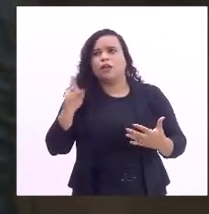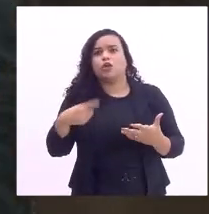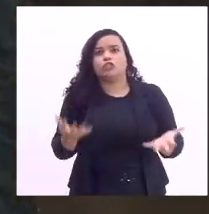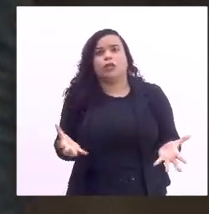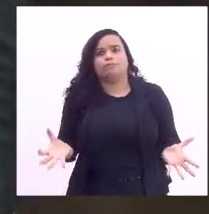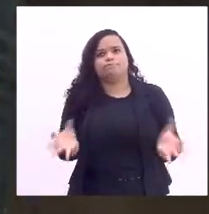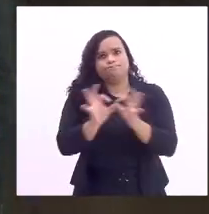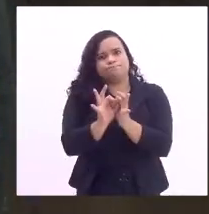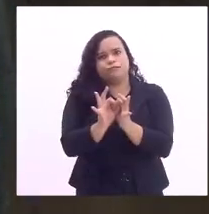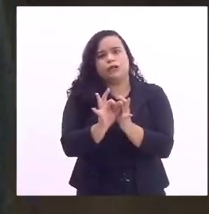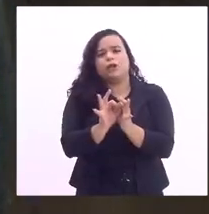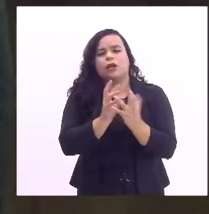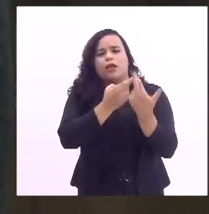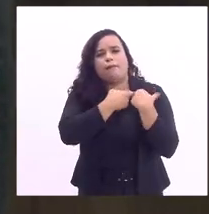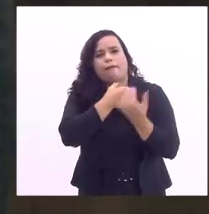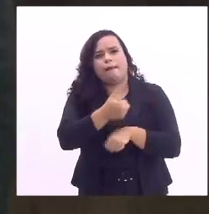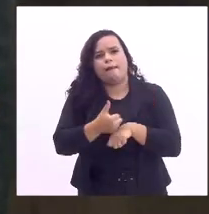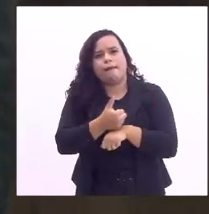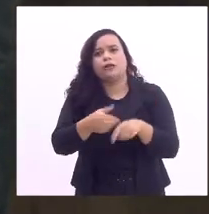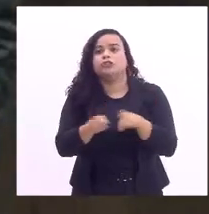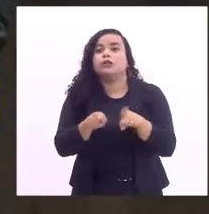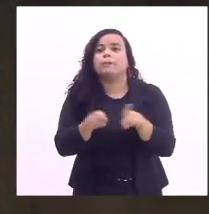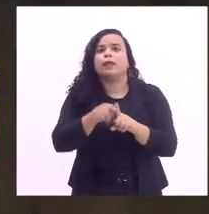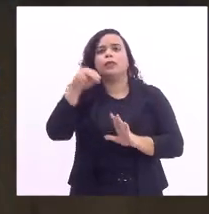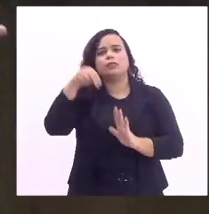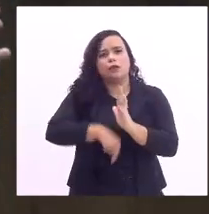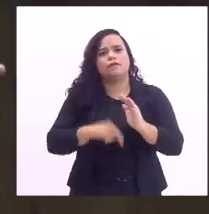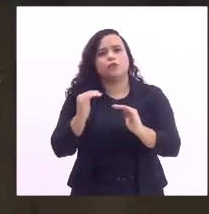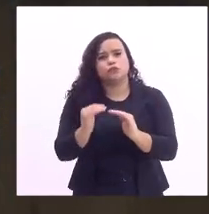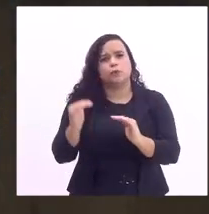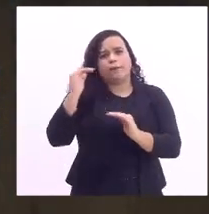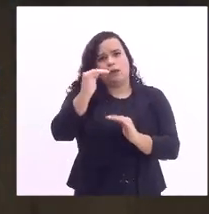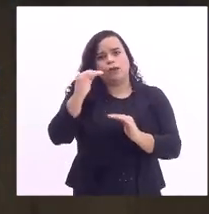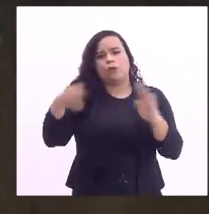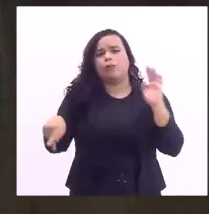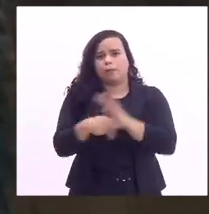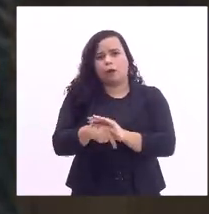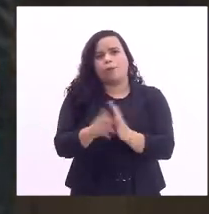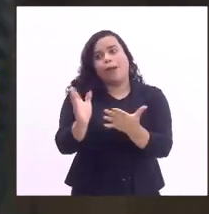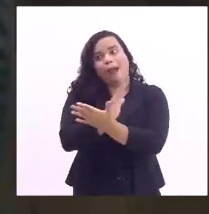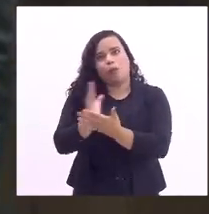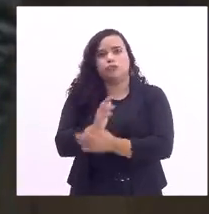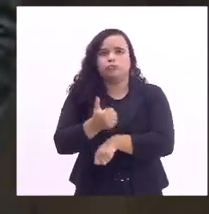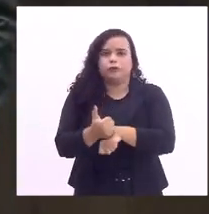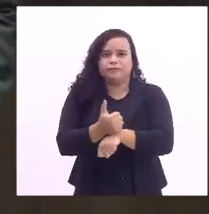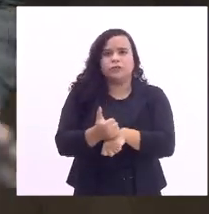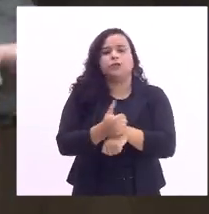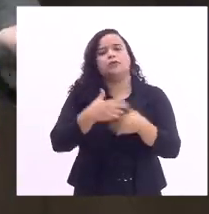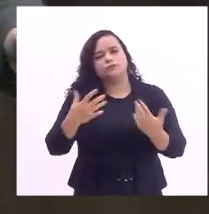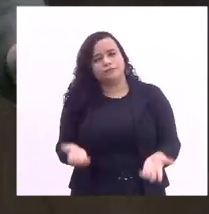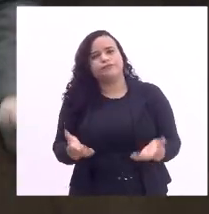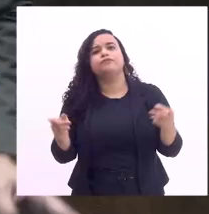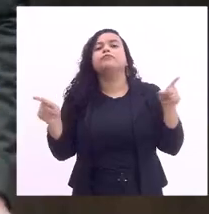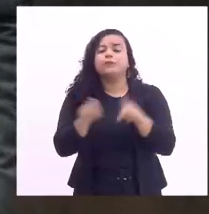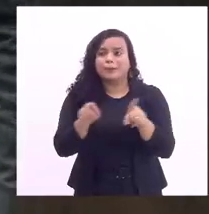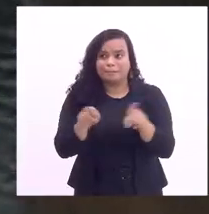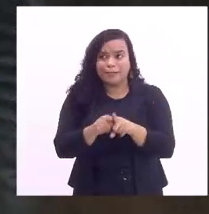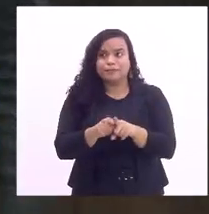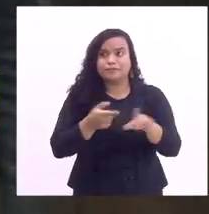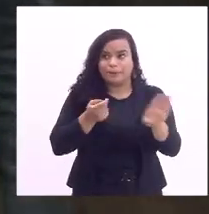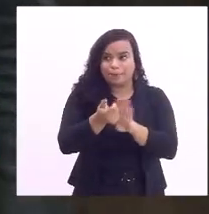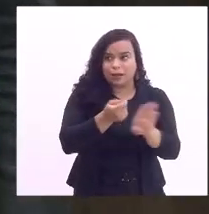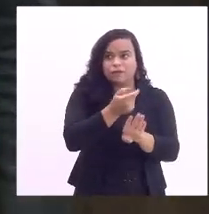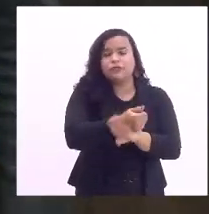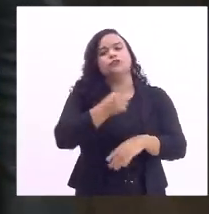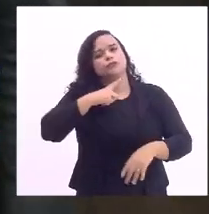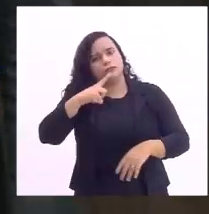carreiras, como nível superior para determinadas carreiras, isso está como balizador. A questão dos benefícios também estão contemplados no texto